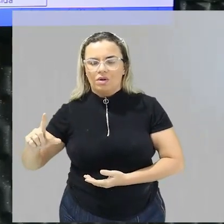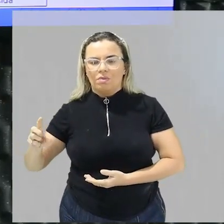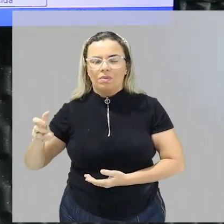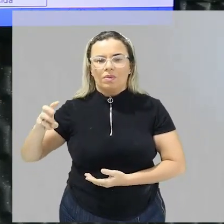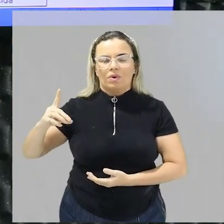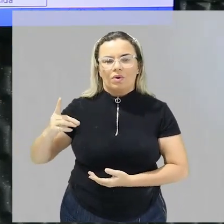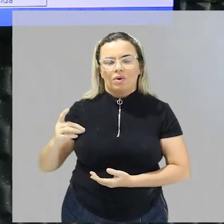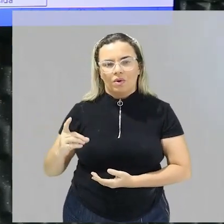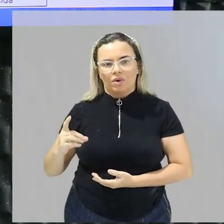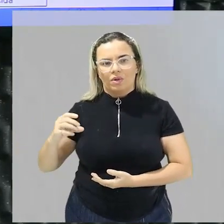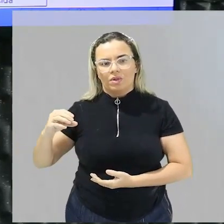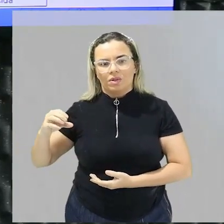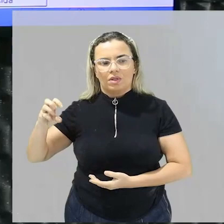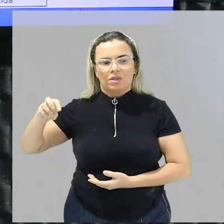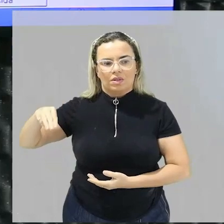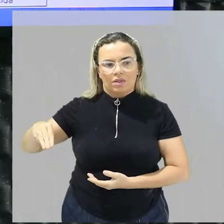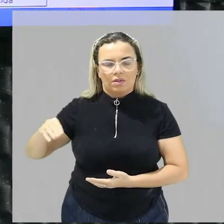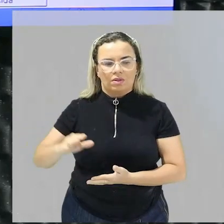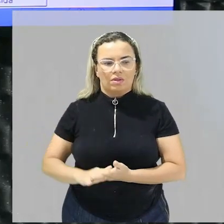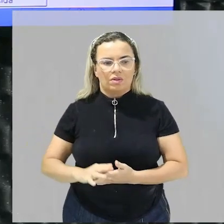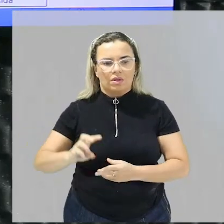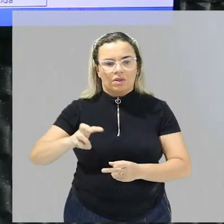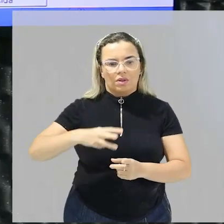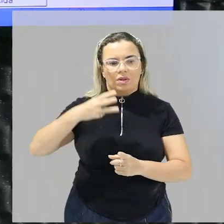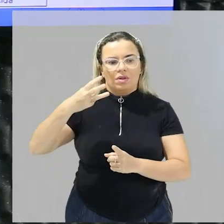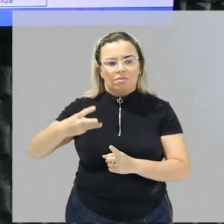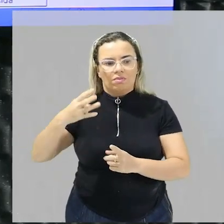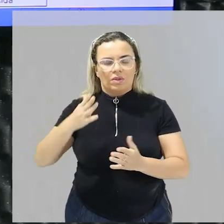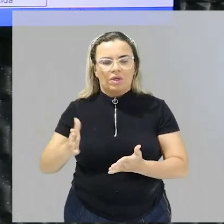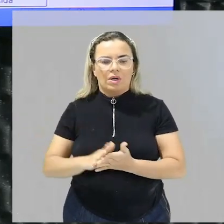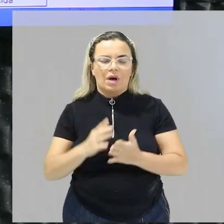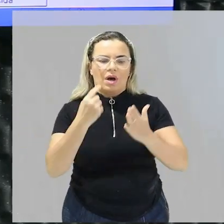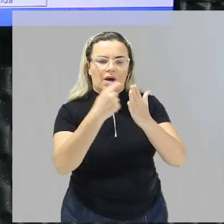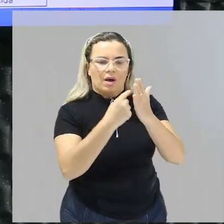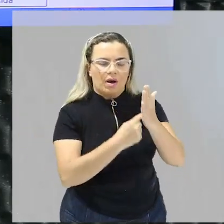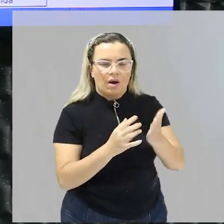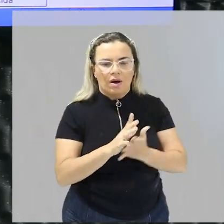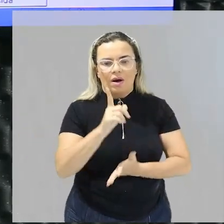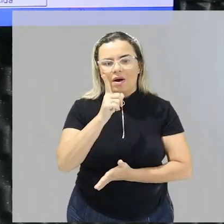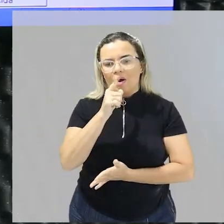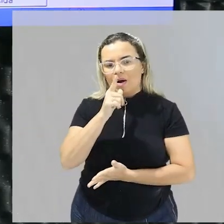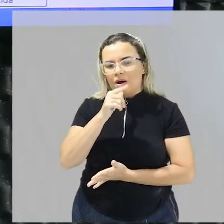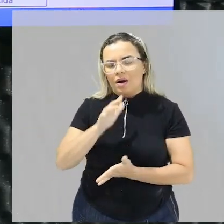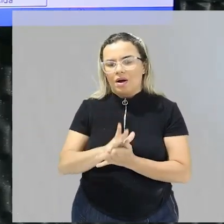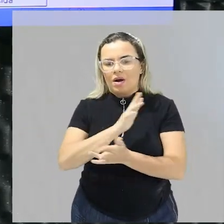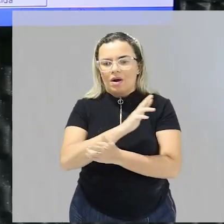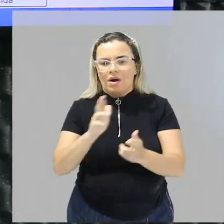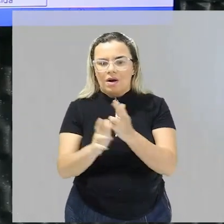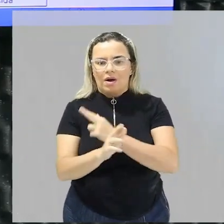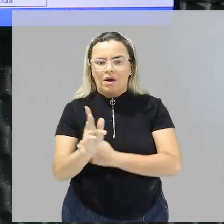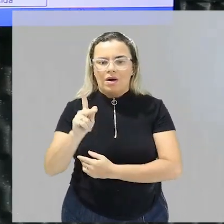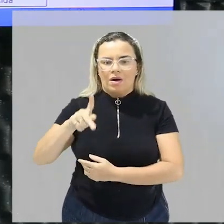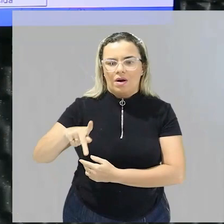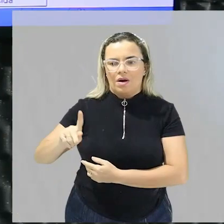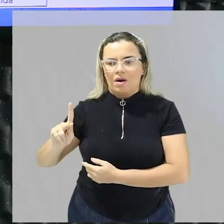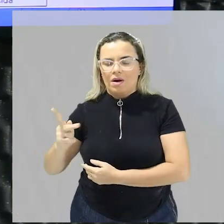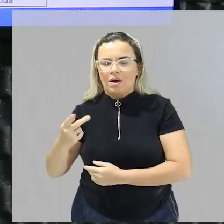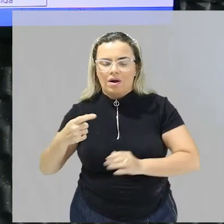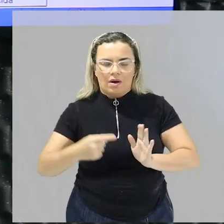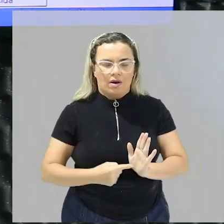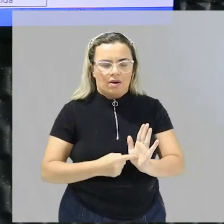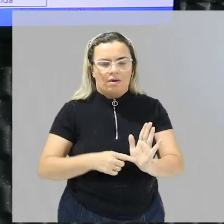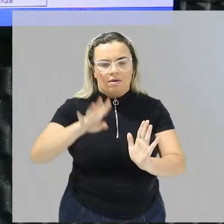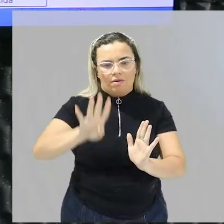cúbico. A classificação da água de acordo com o seu pH é mostrada no quadro. Então,